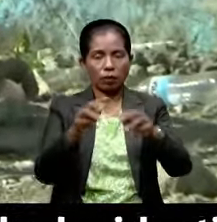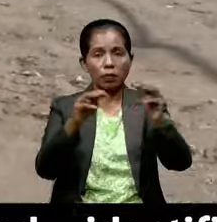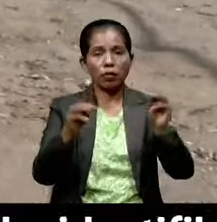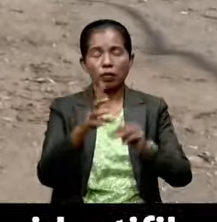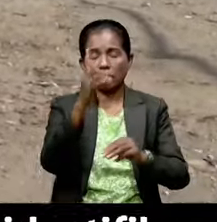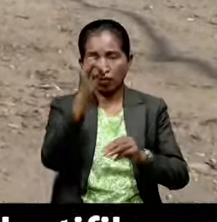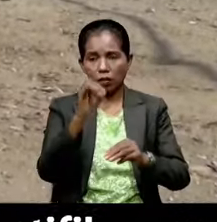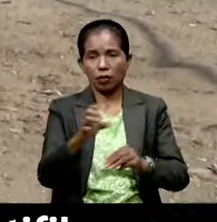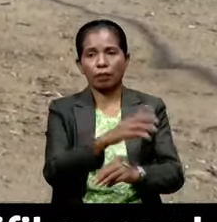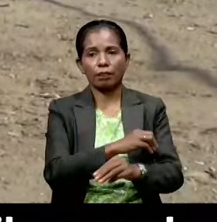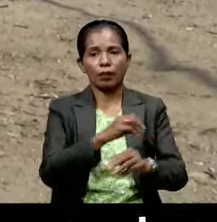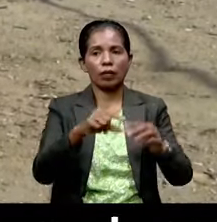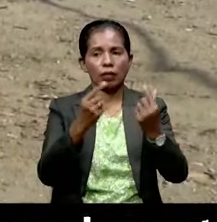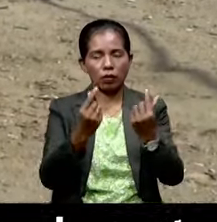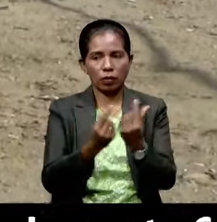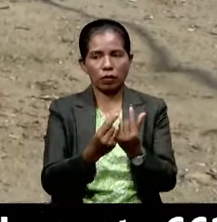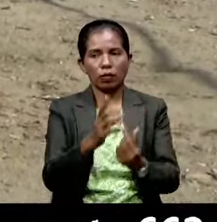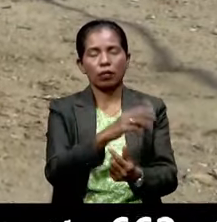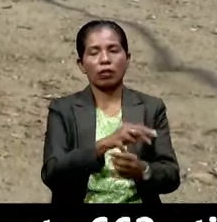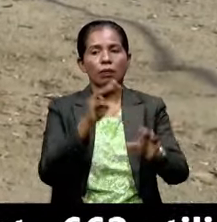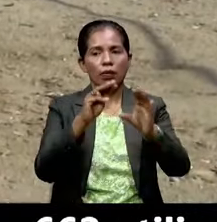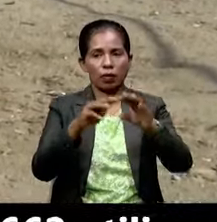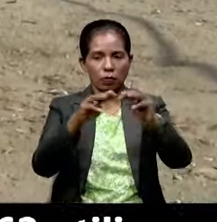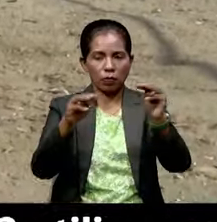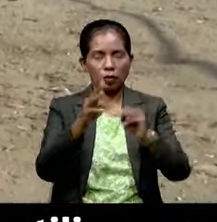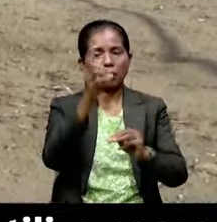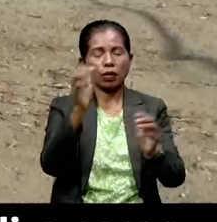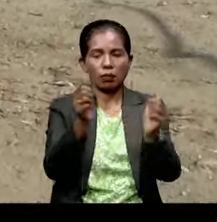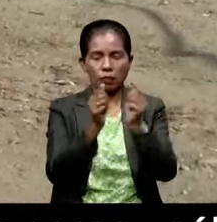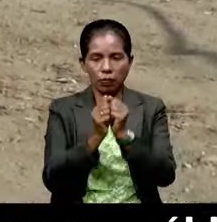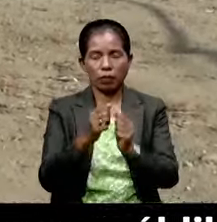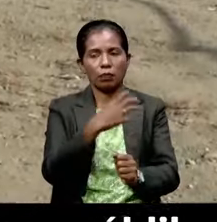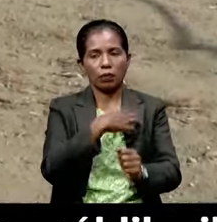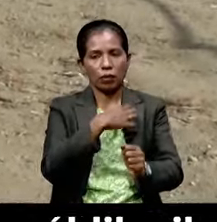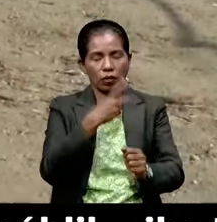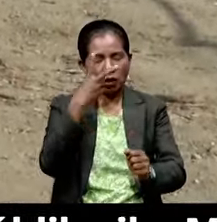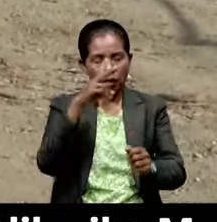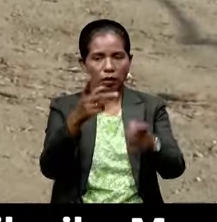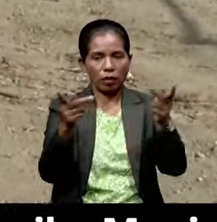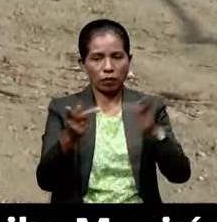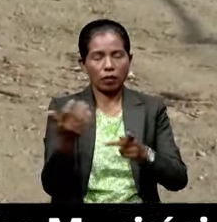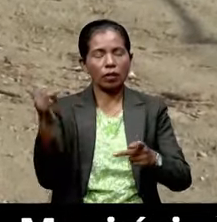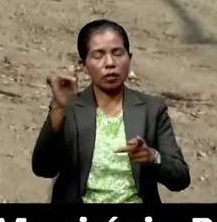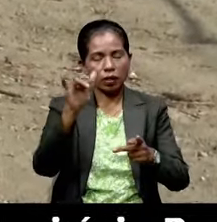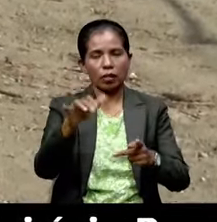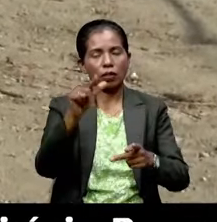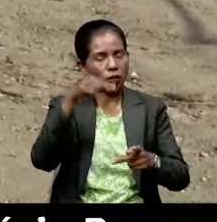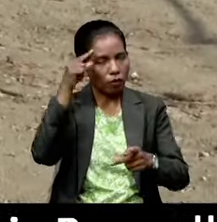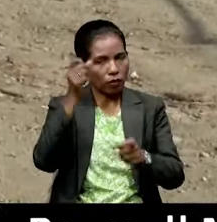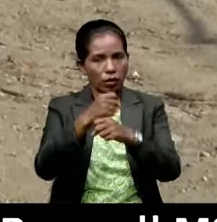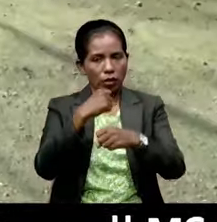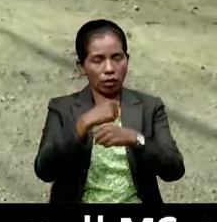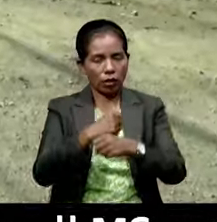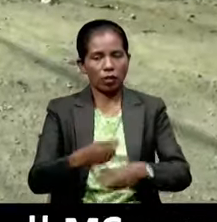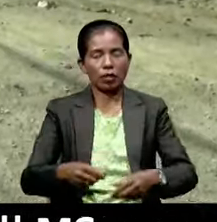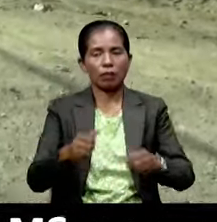Ali, departamento equipa Guarda gestão mercado município de Ali, a multa com a polícia se controla Bafati em Hiracnebe, governo rala uma